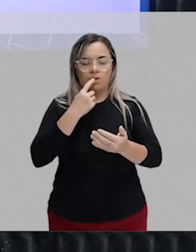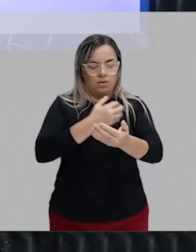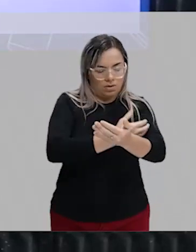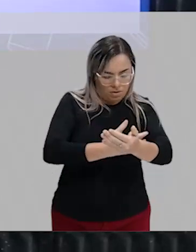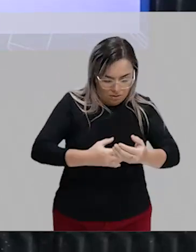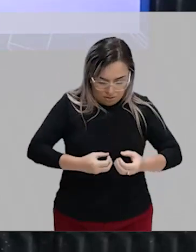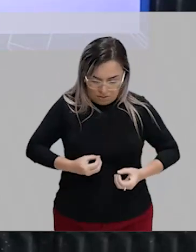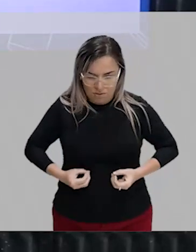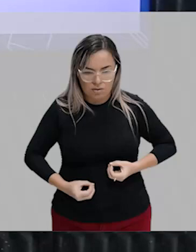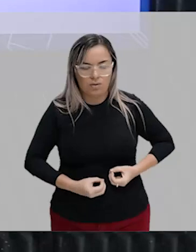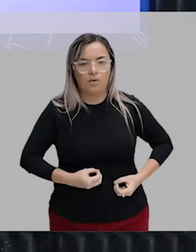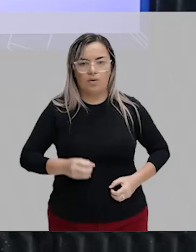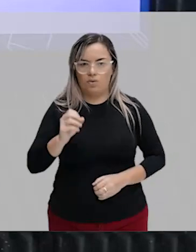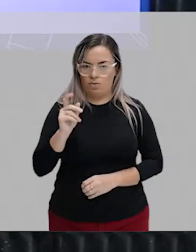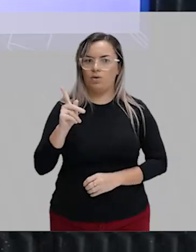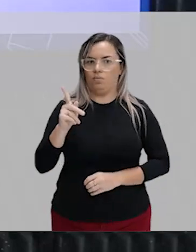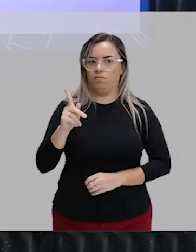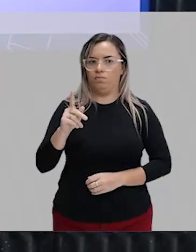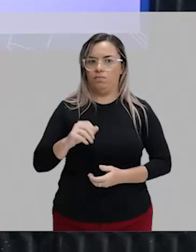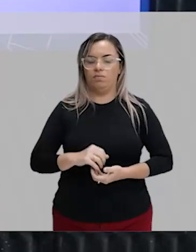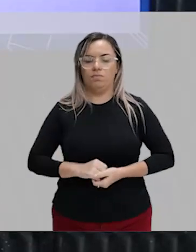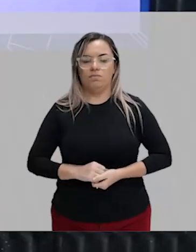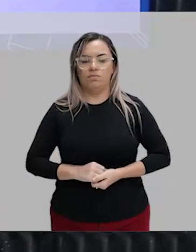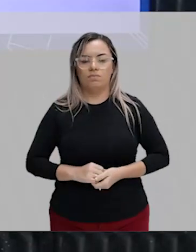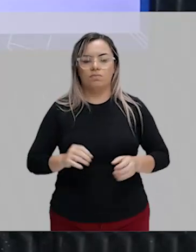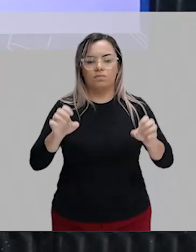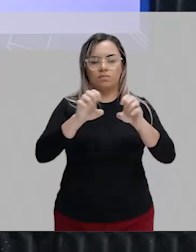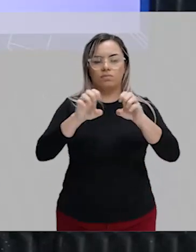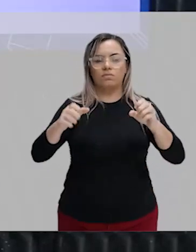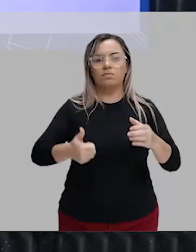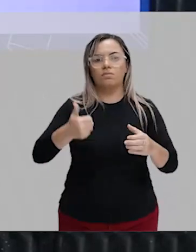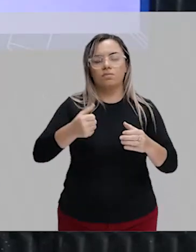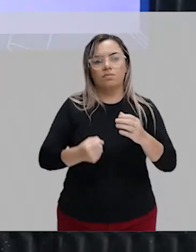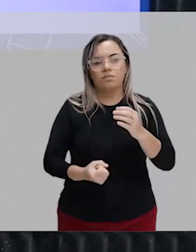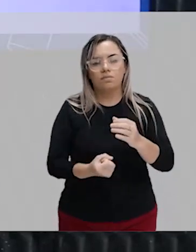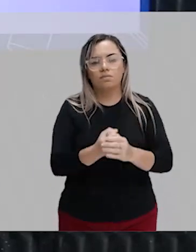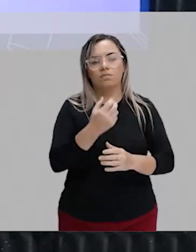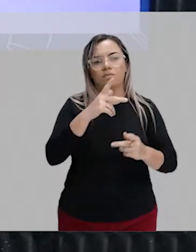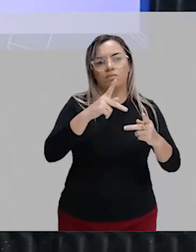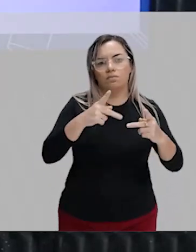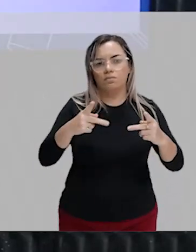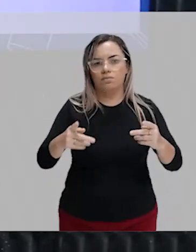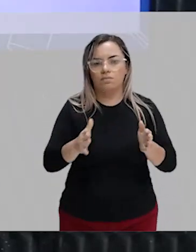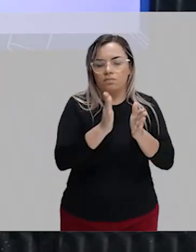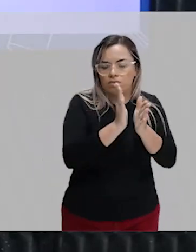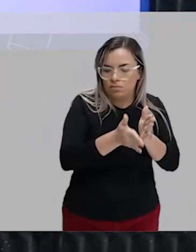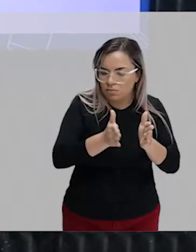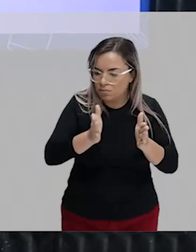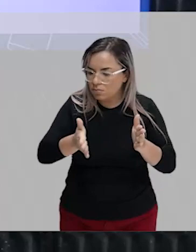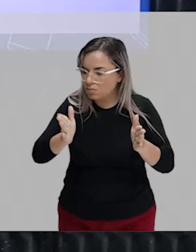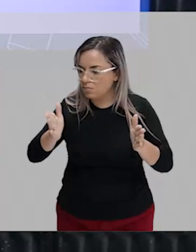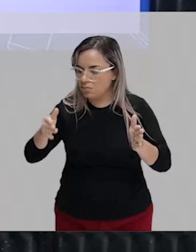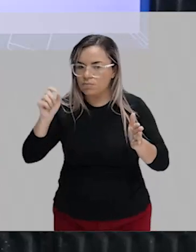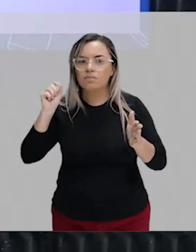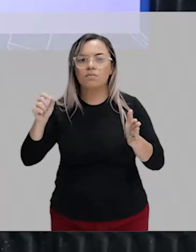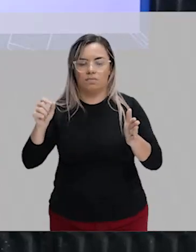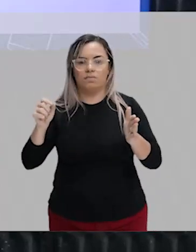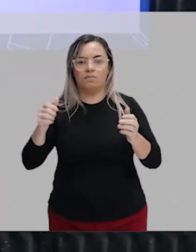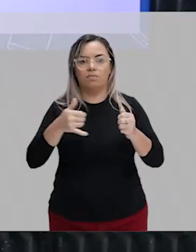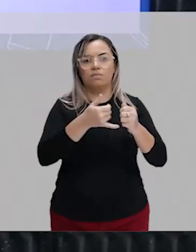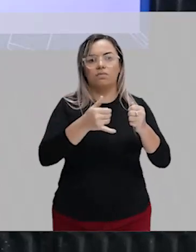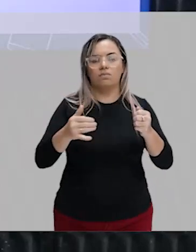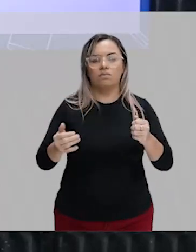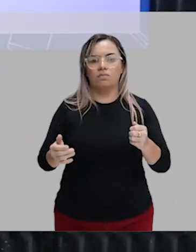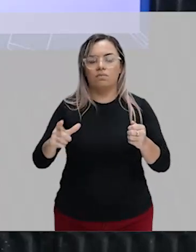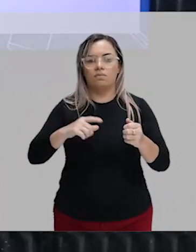do sangue. Ok? Então, a estrutura primária tem a ver com a sequência de aminoácidos que estarão